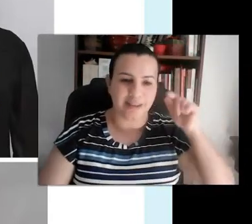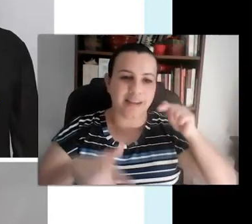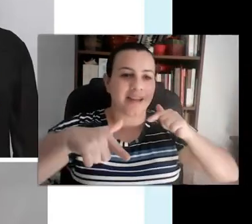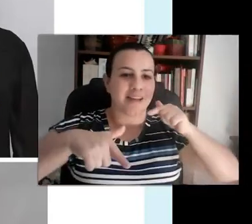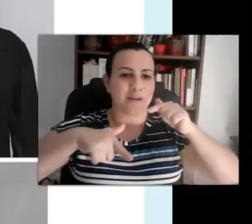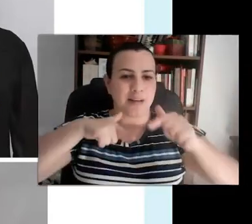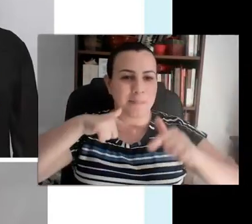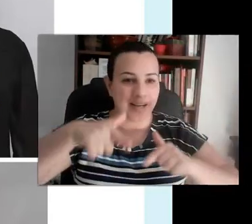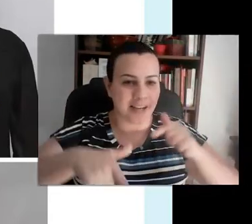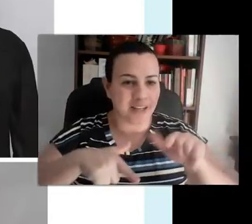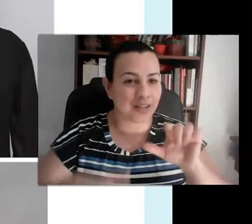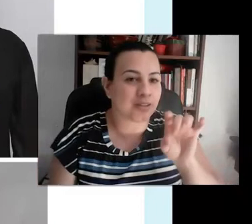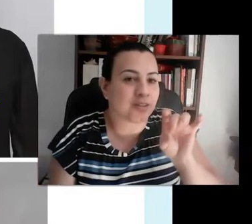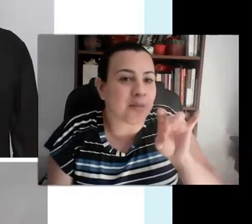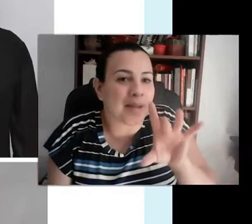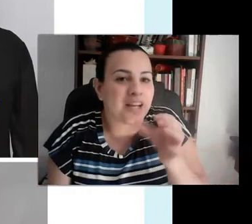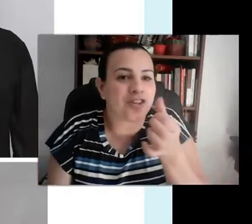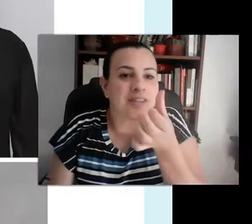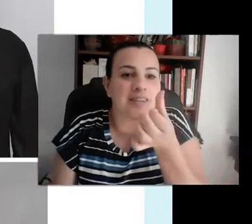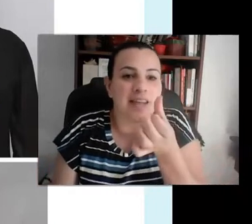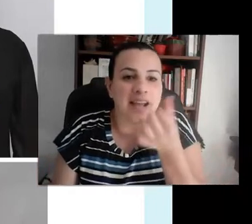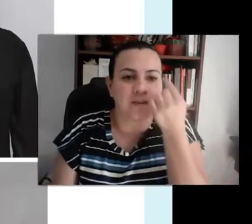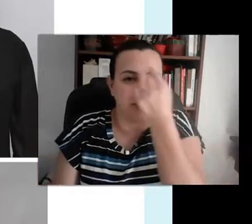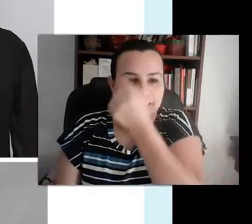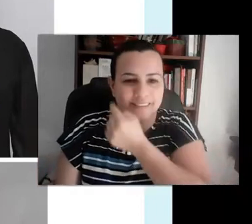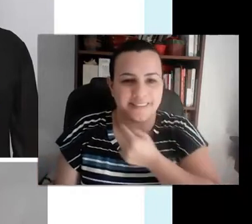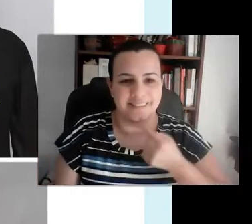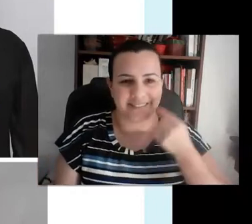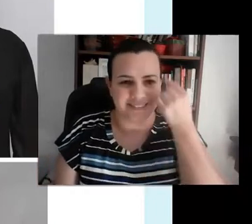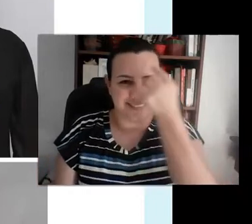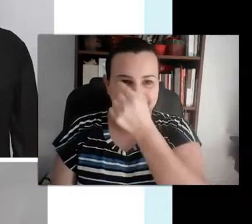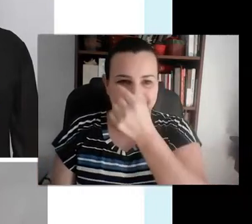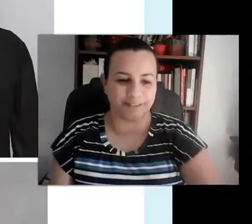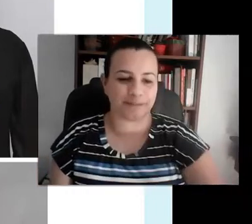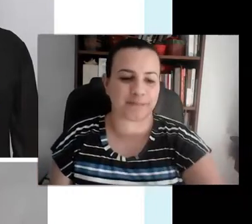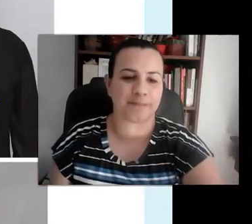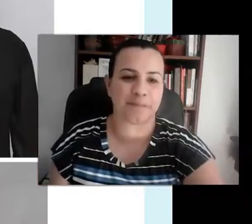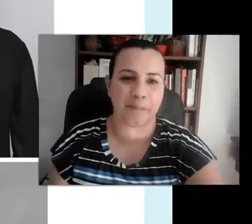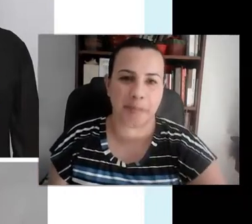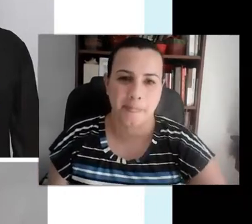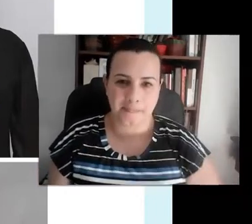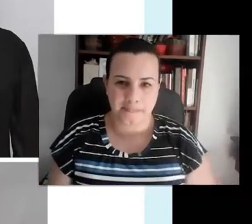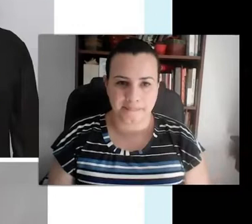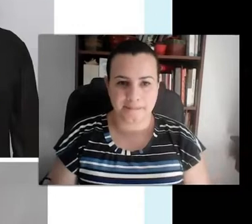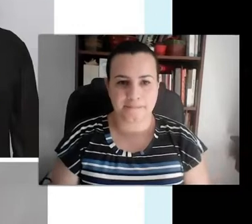Anteontem, eu trabalhei somente 6 horas.